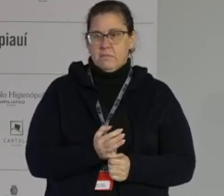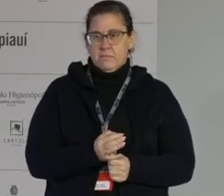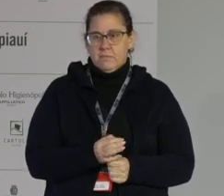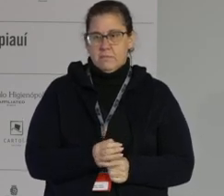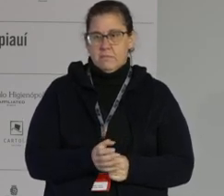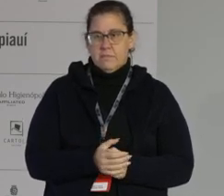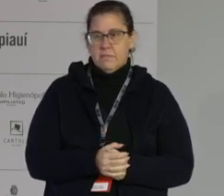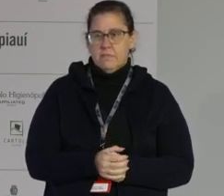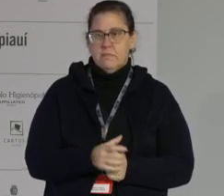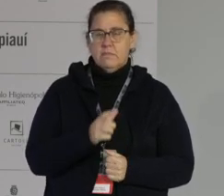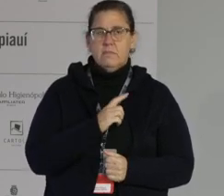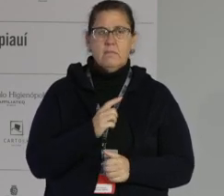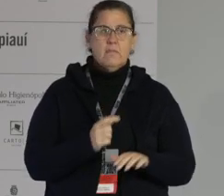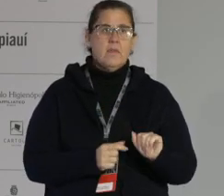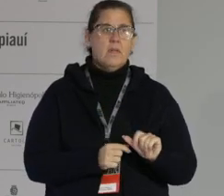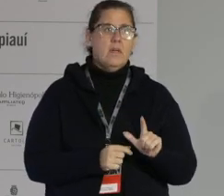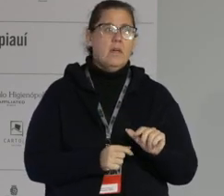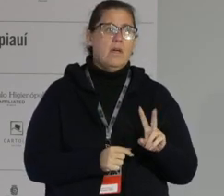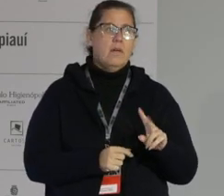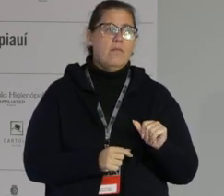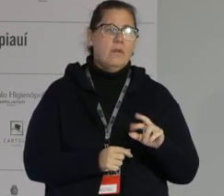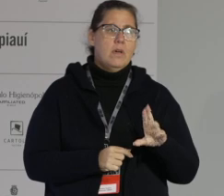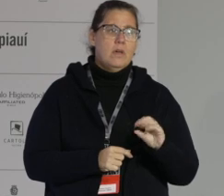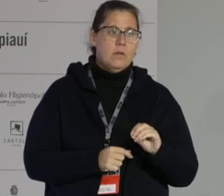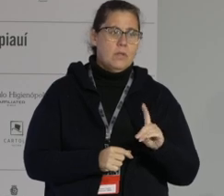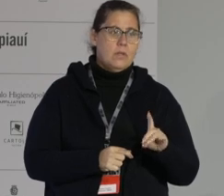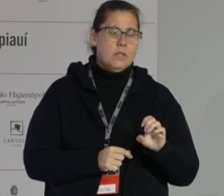É o gato Álvaro de Campos e o gato Alberto Caeiro.